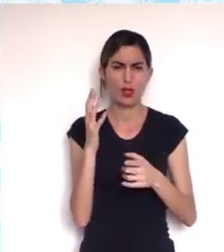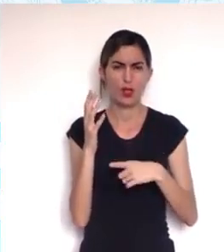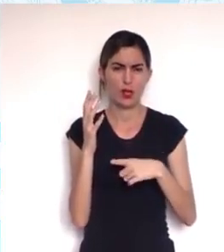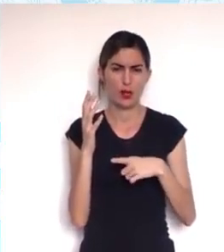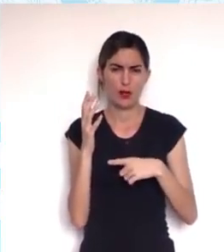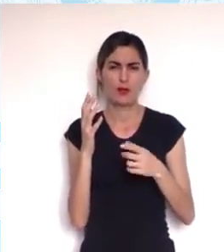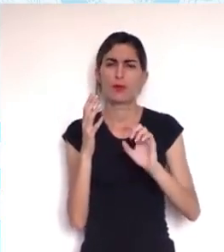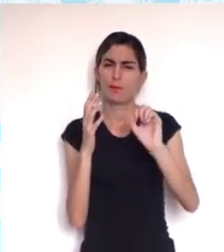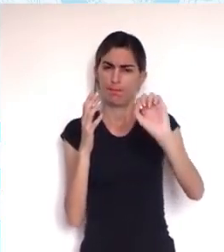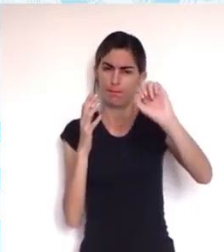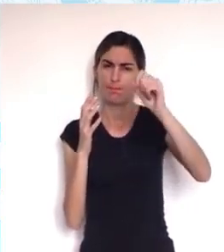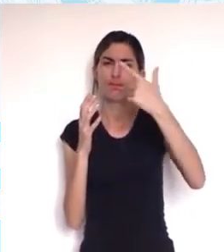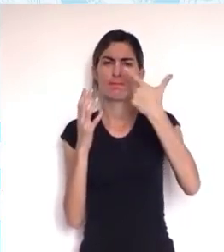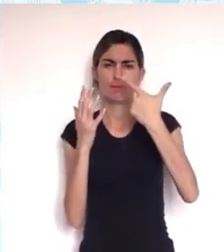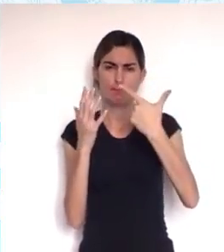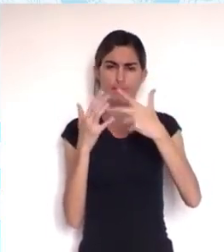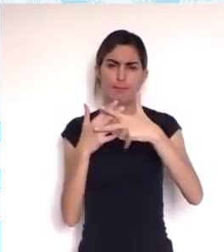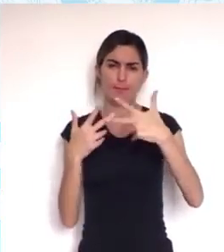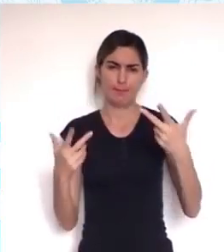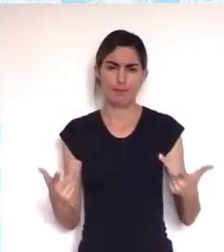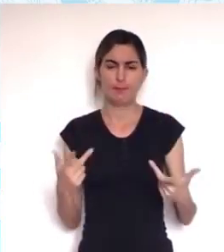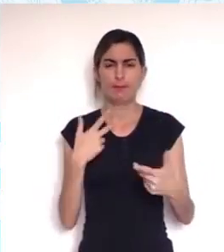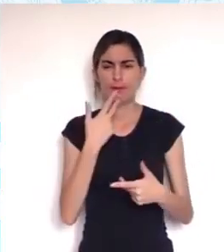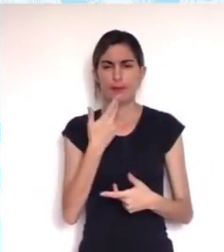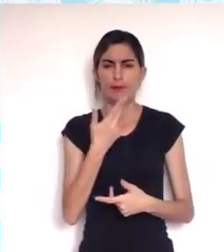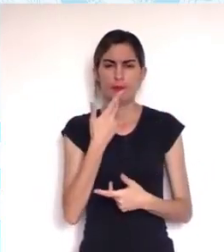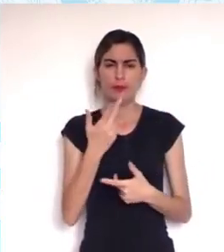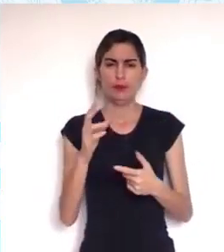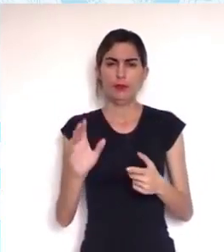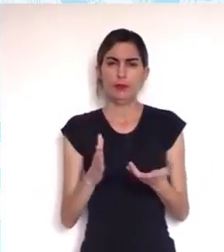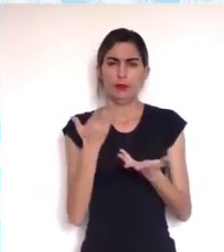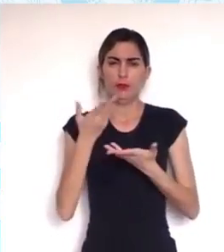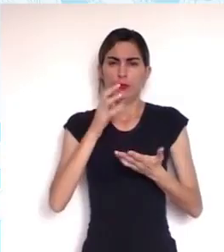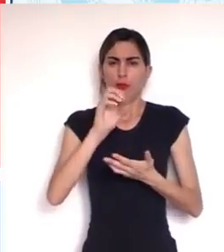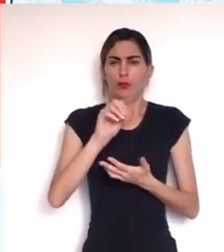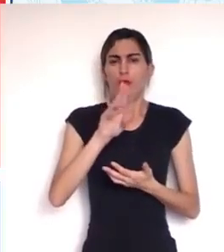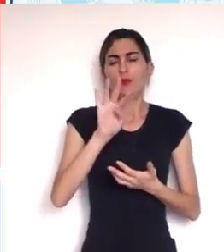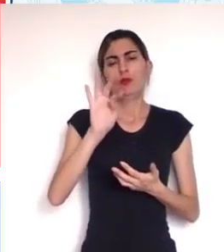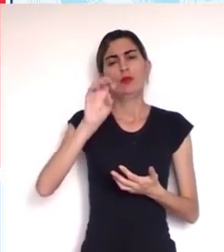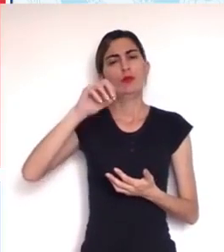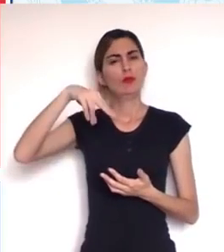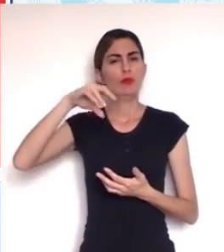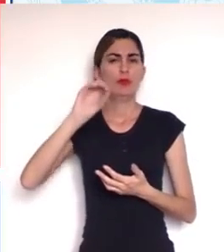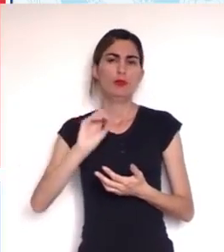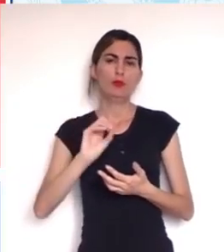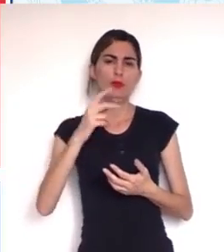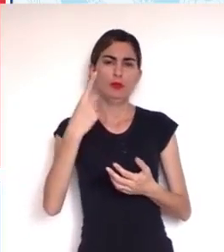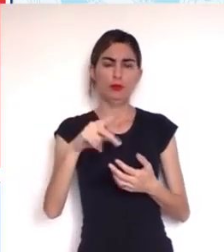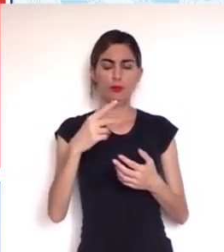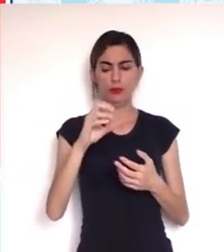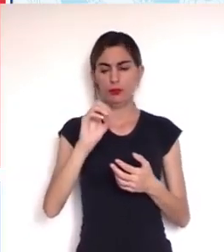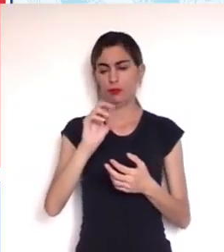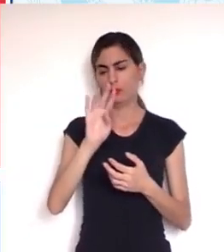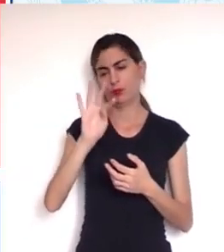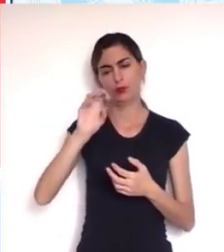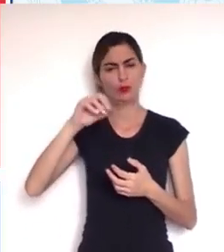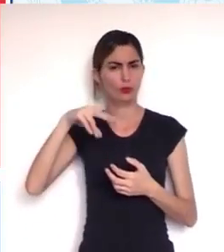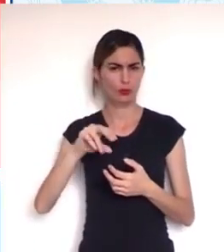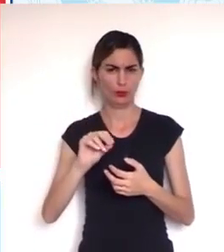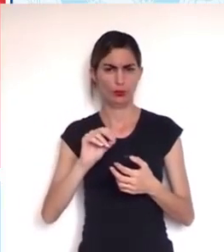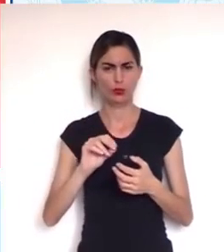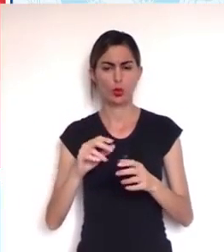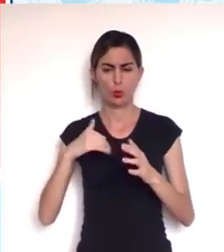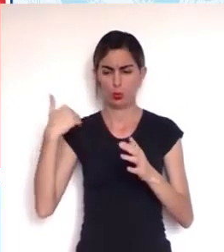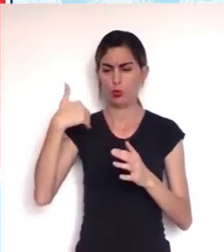causa da incidência solar. Então vamos começar a falar sobre o outono. O outono, ele sucede